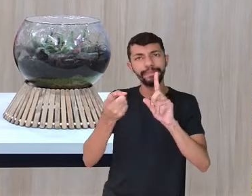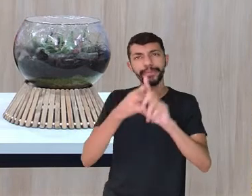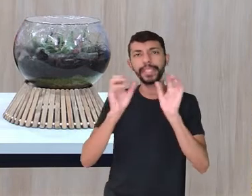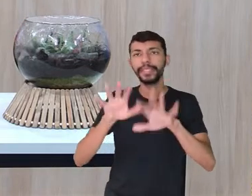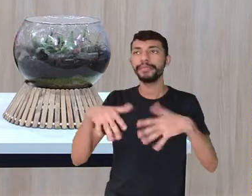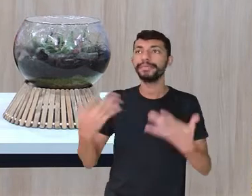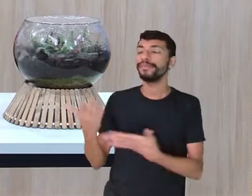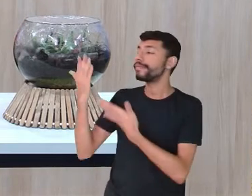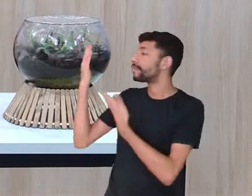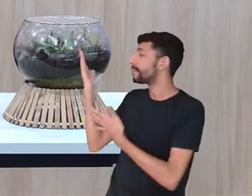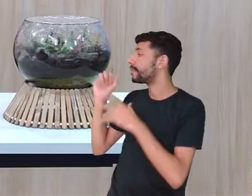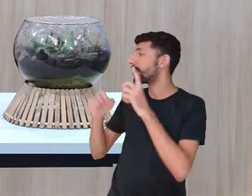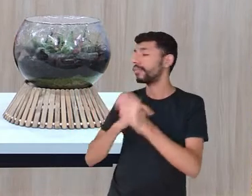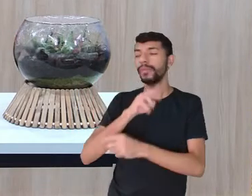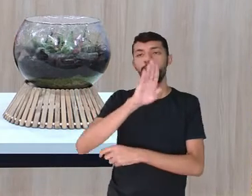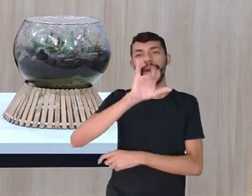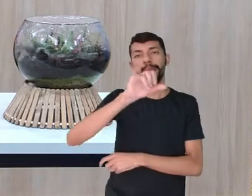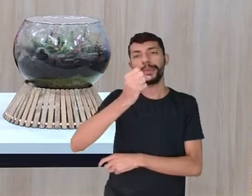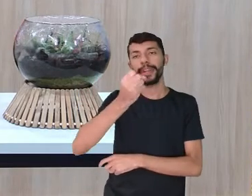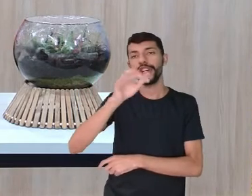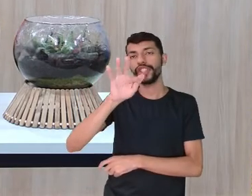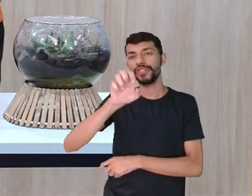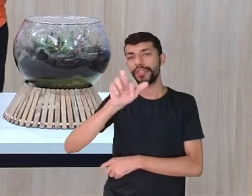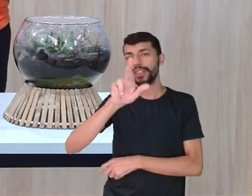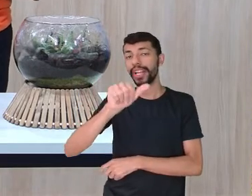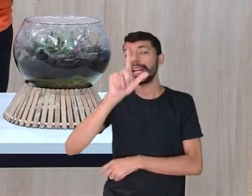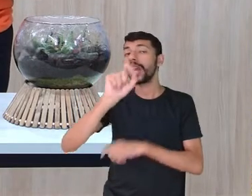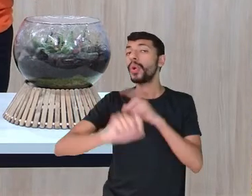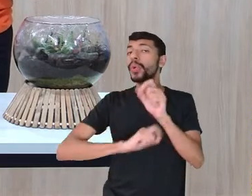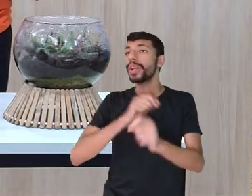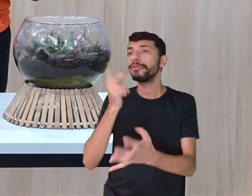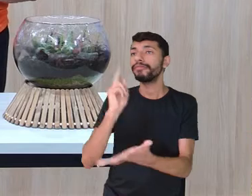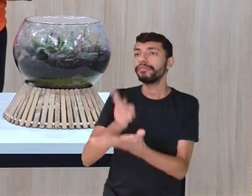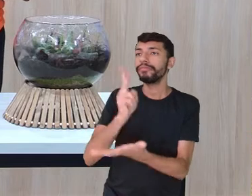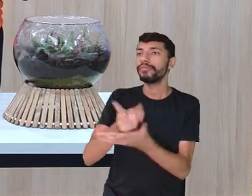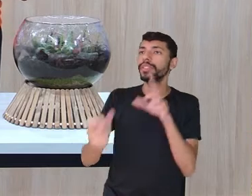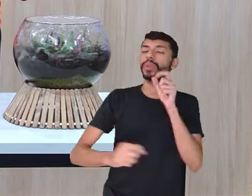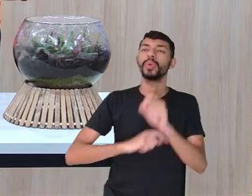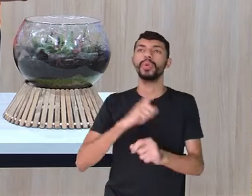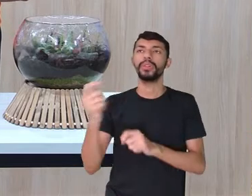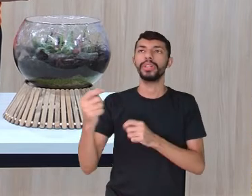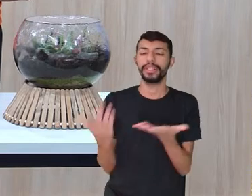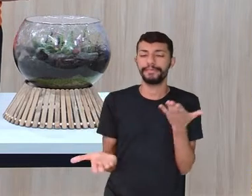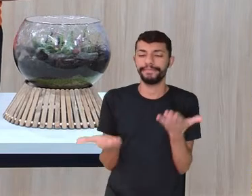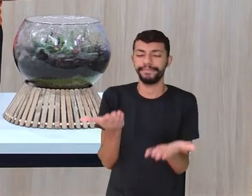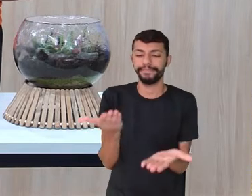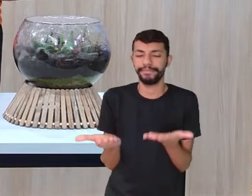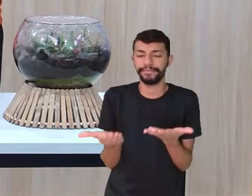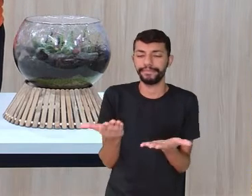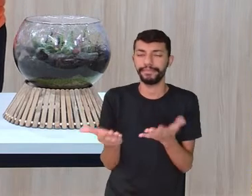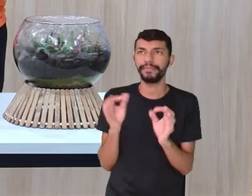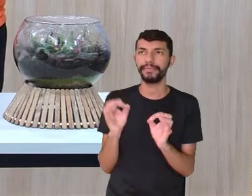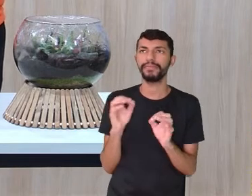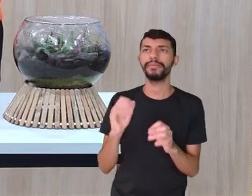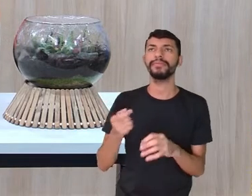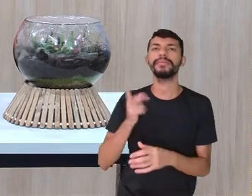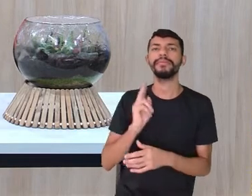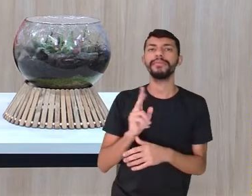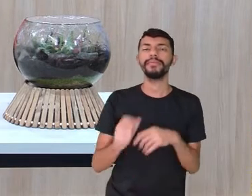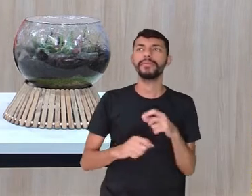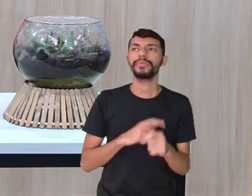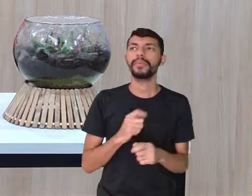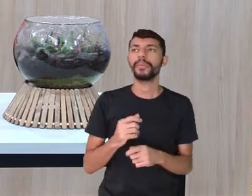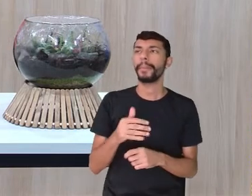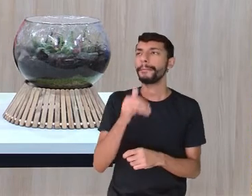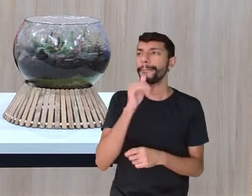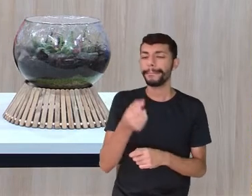Então, essa biosfera, ela mantém-se em um determinado equilíbrio, né? Ela mantém-se a